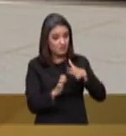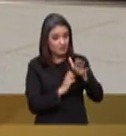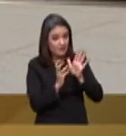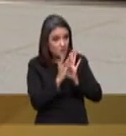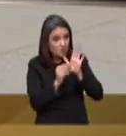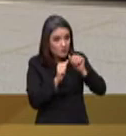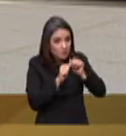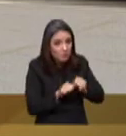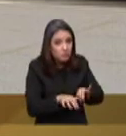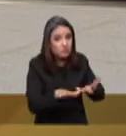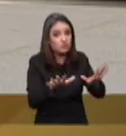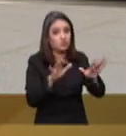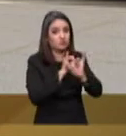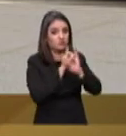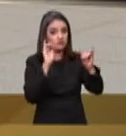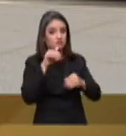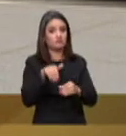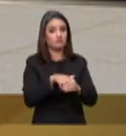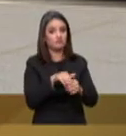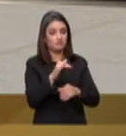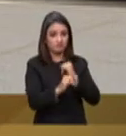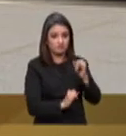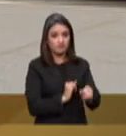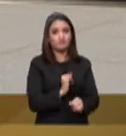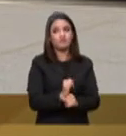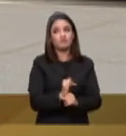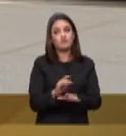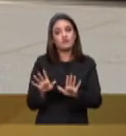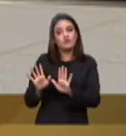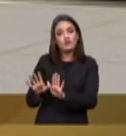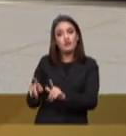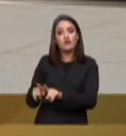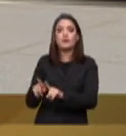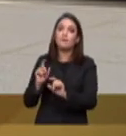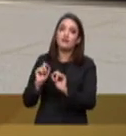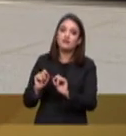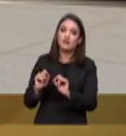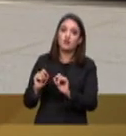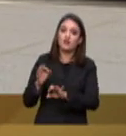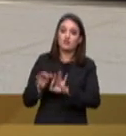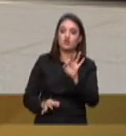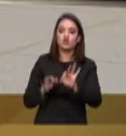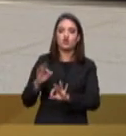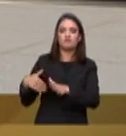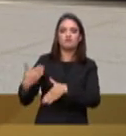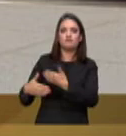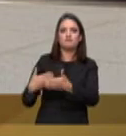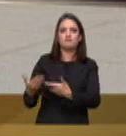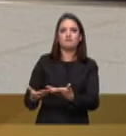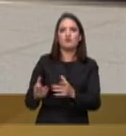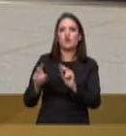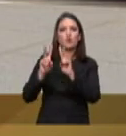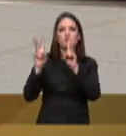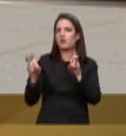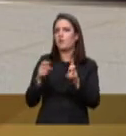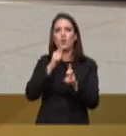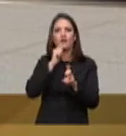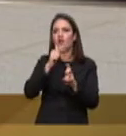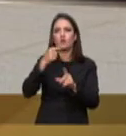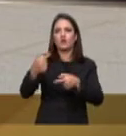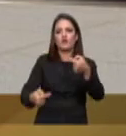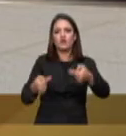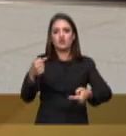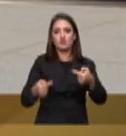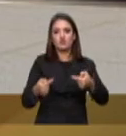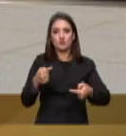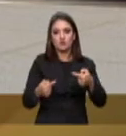de conteúdos de propaganda eleitoral na internet, de outro noto que no decorrer desse julgamento o tópico não foi objeto de